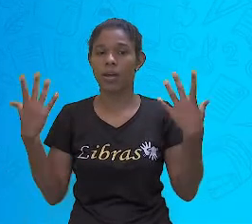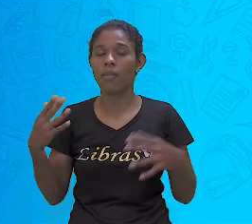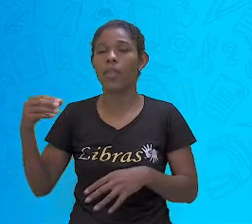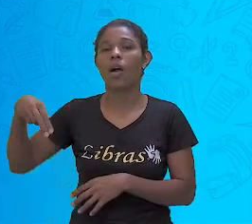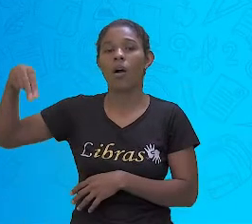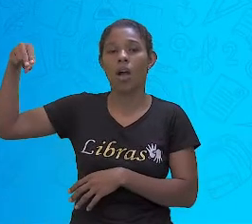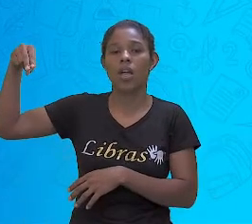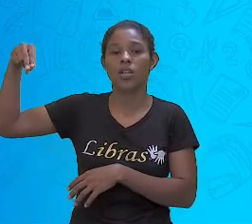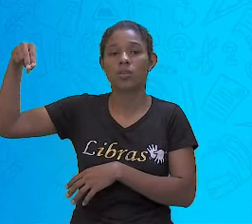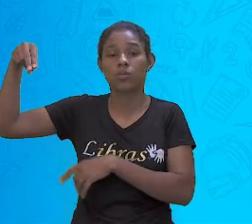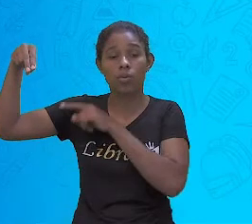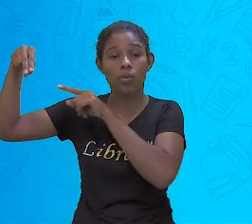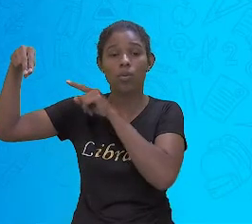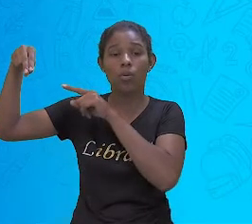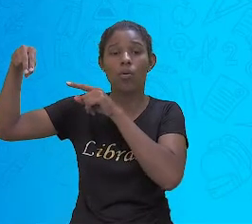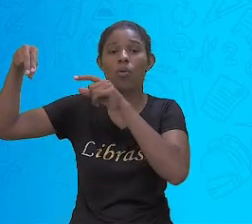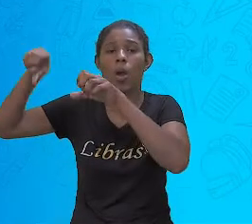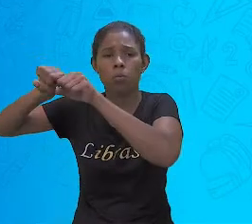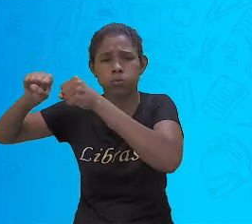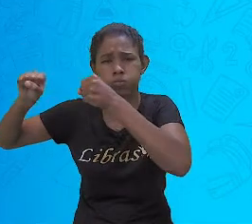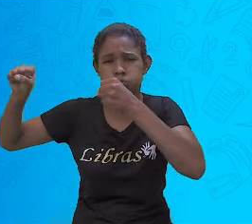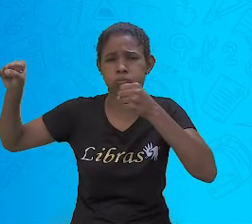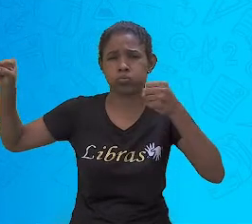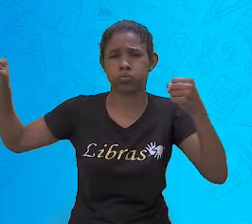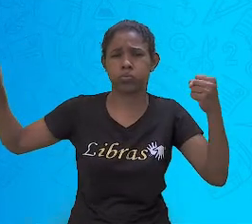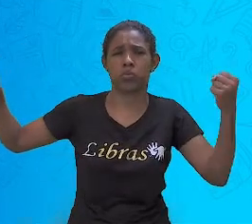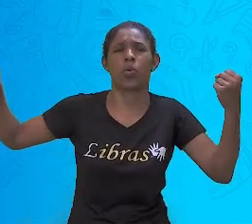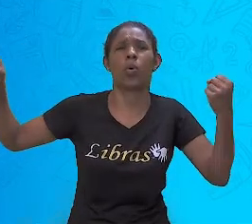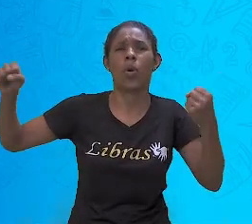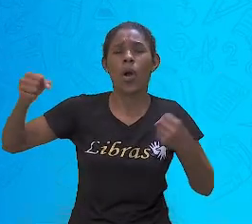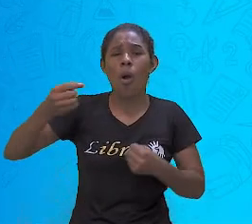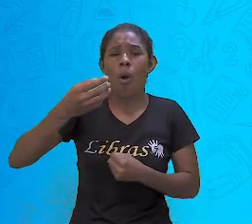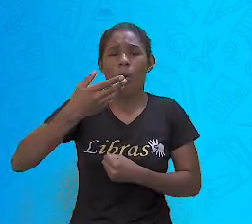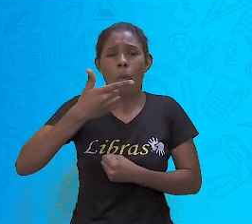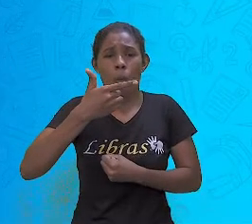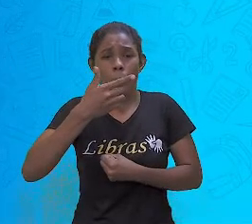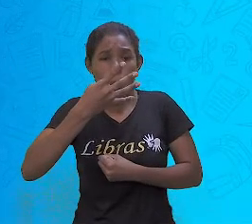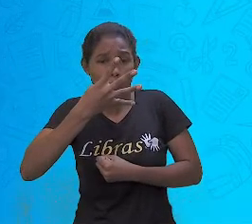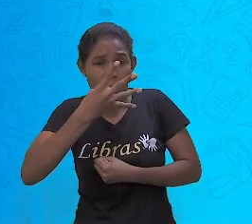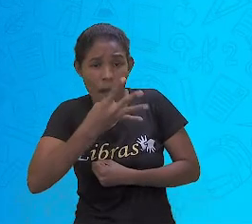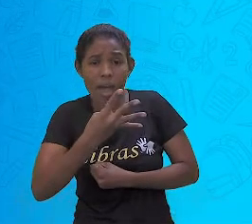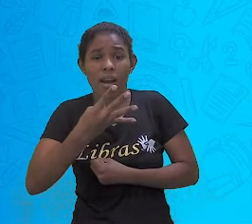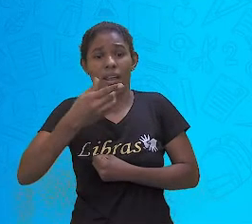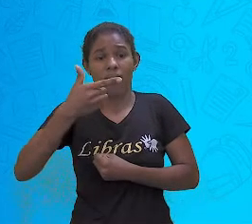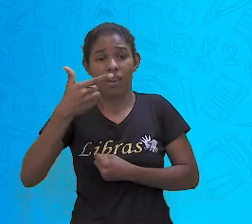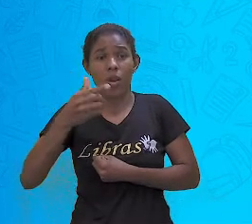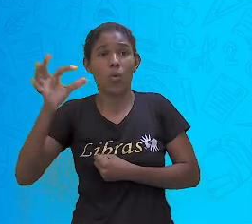maior região em extensão territorial, com uma área de